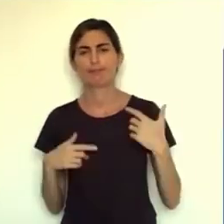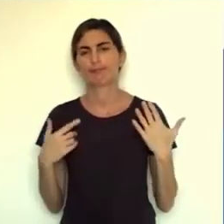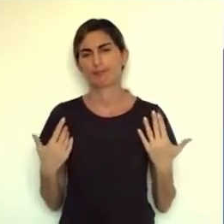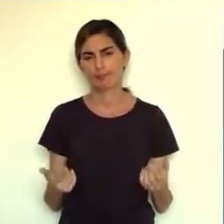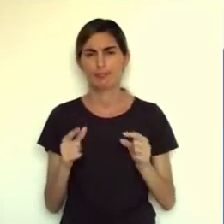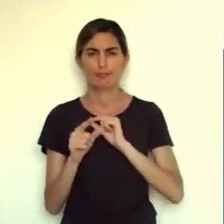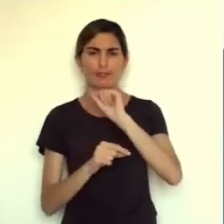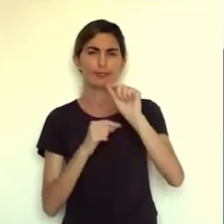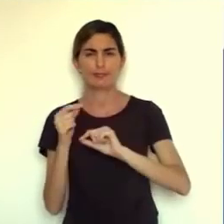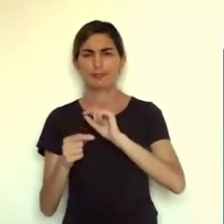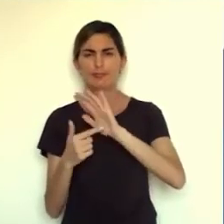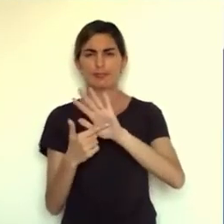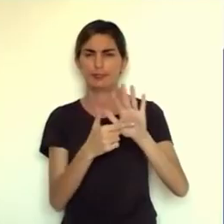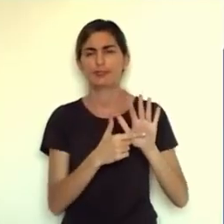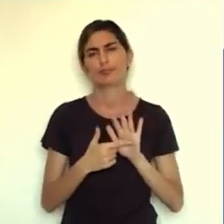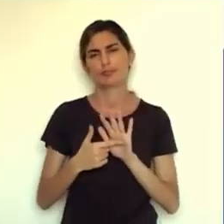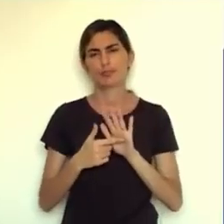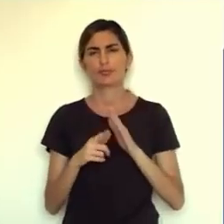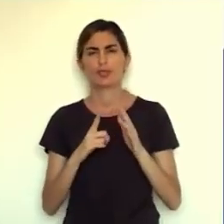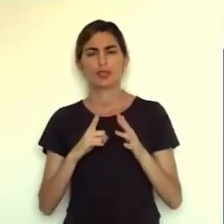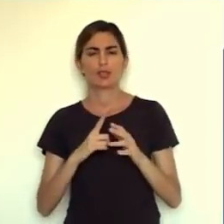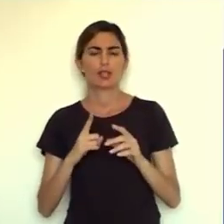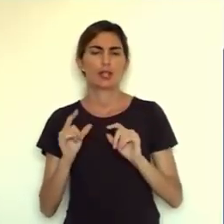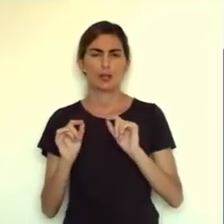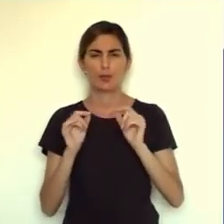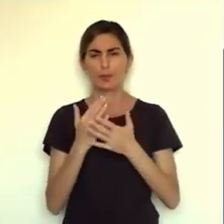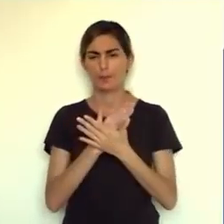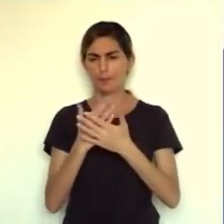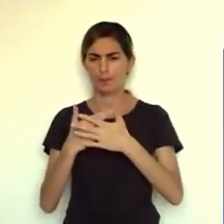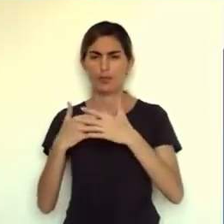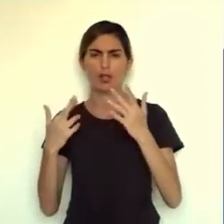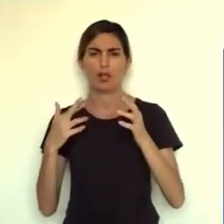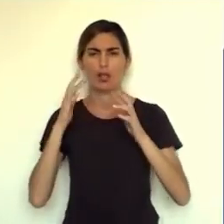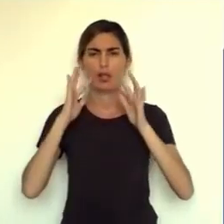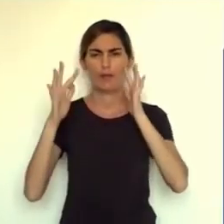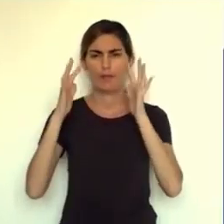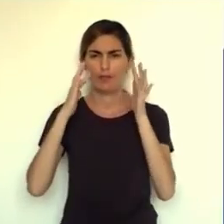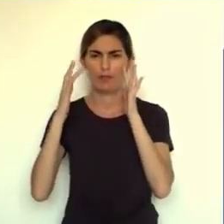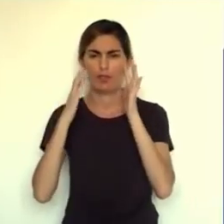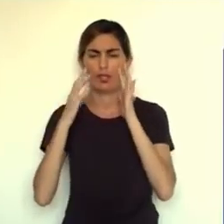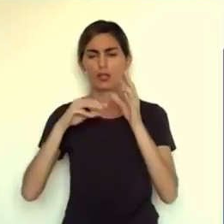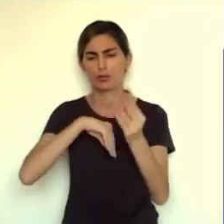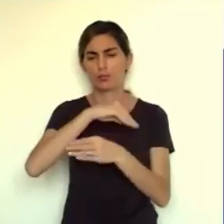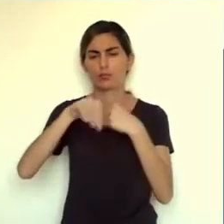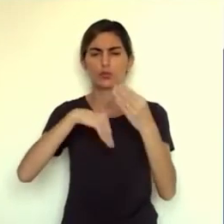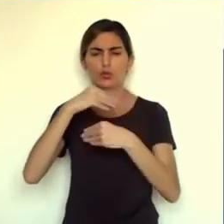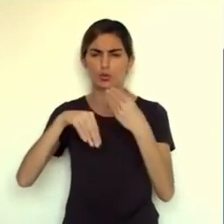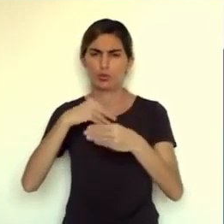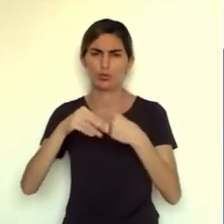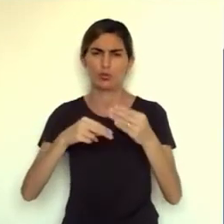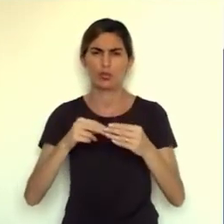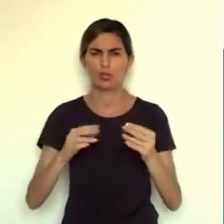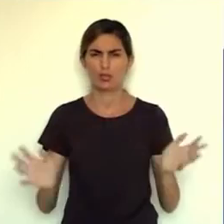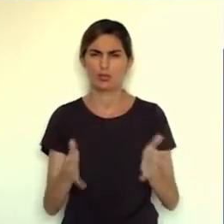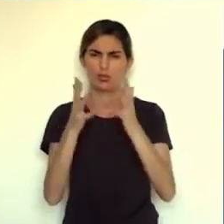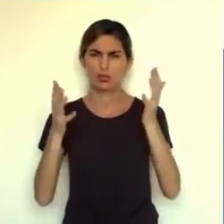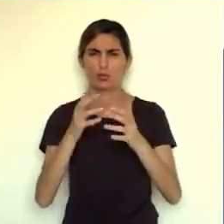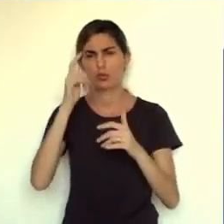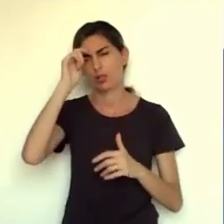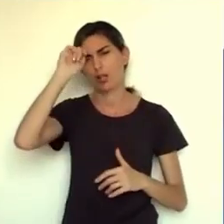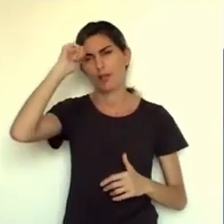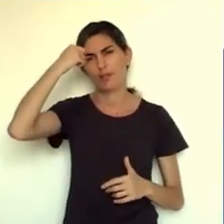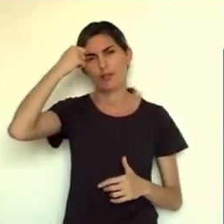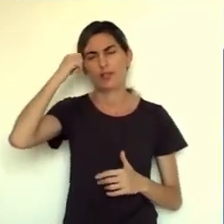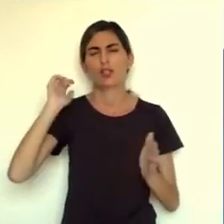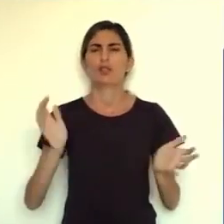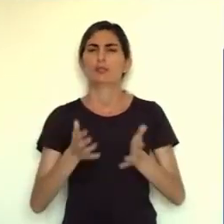personagens, né? Presentes aí, e esses personagens eles são reflexo dessa miscigenação, né, da